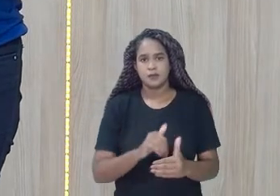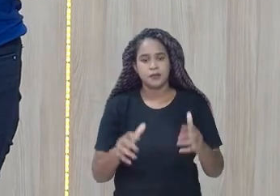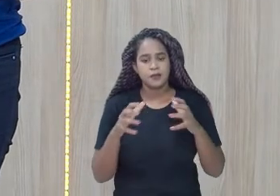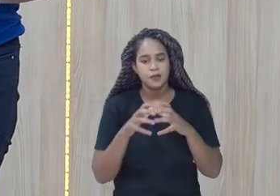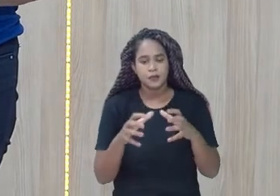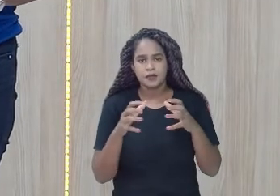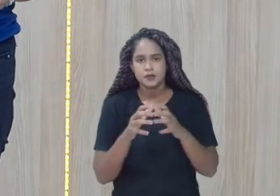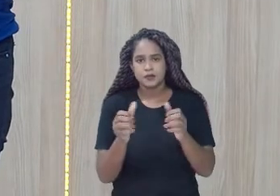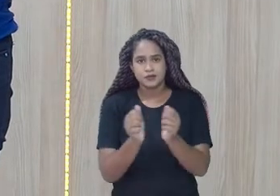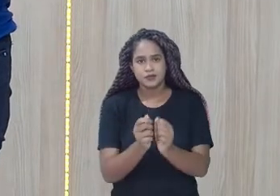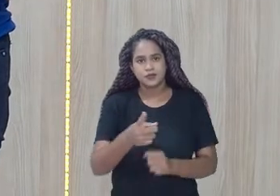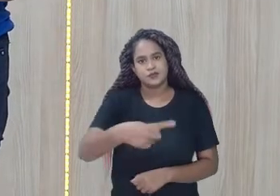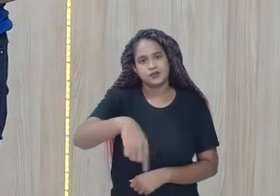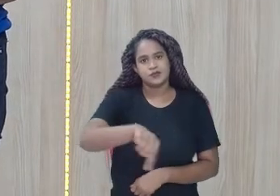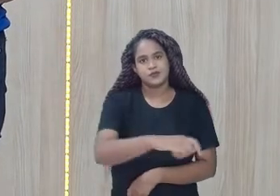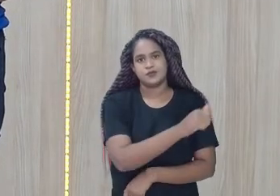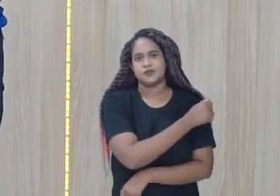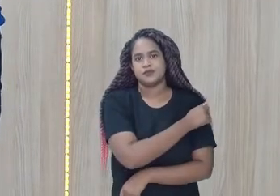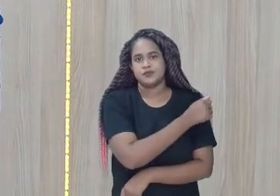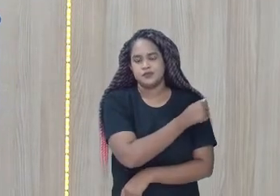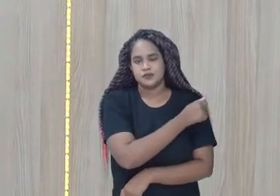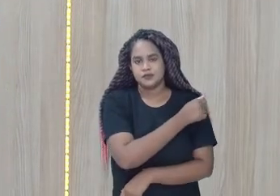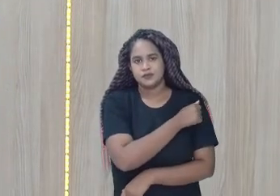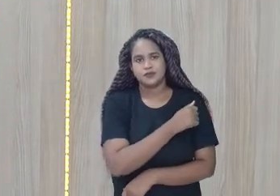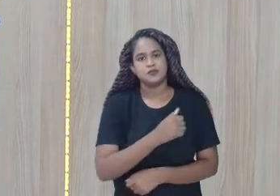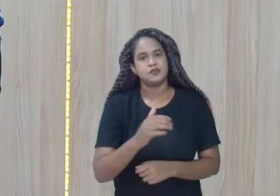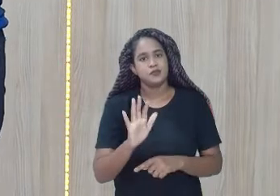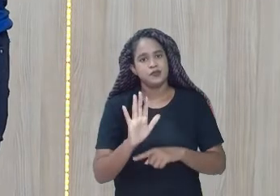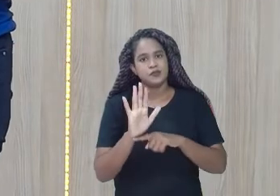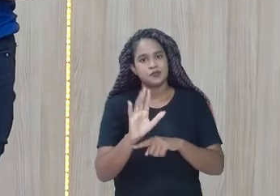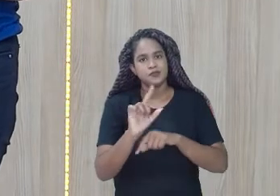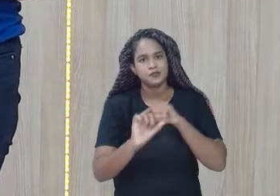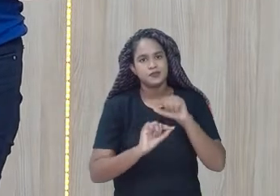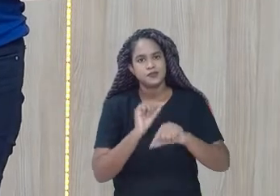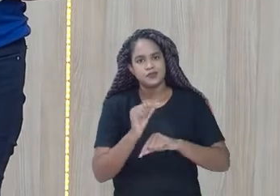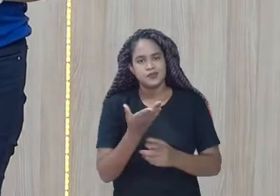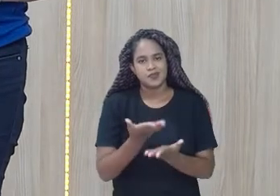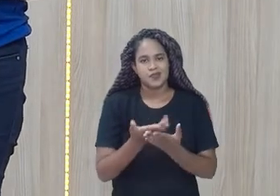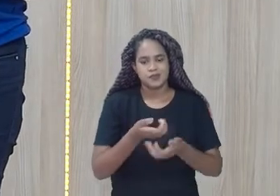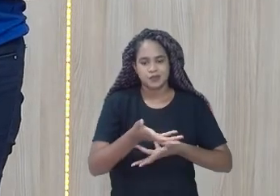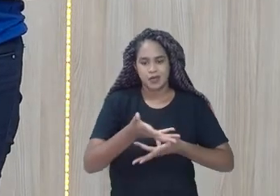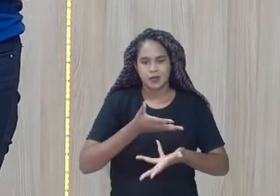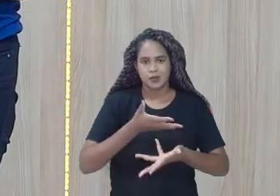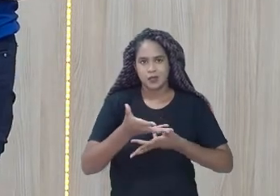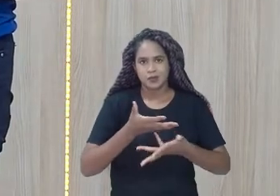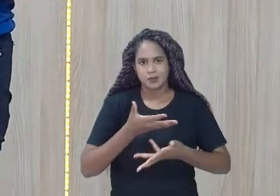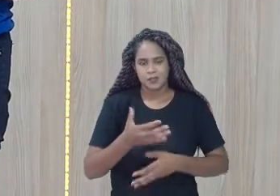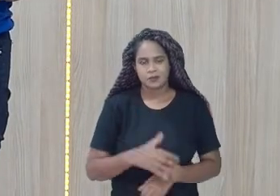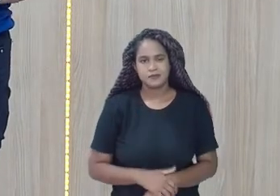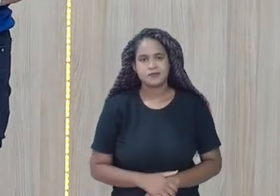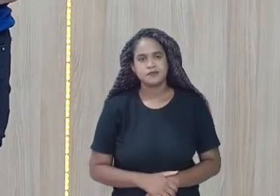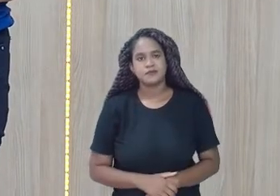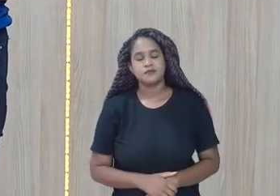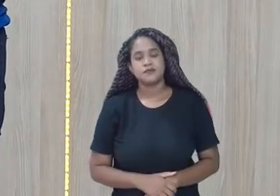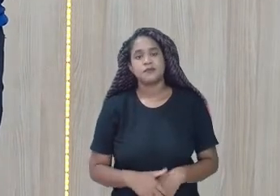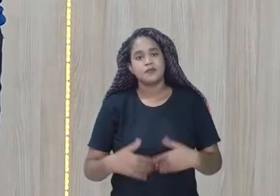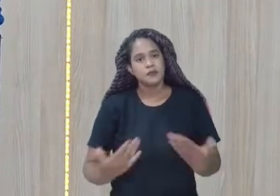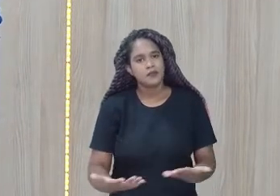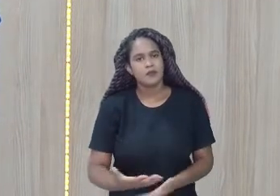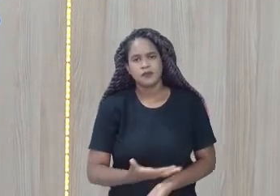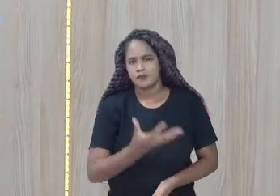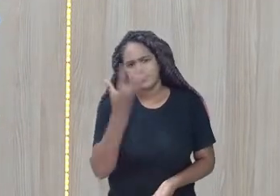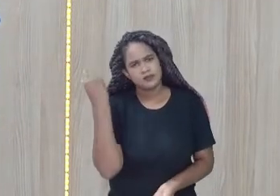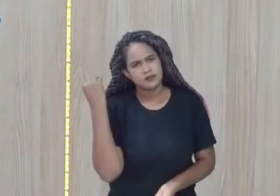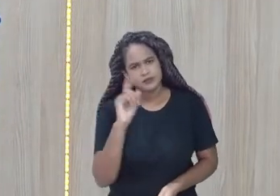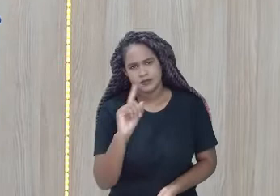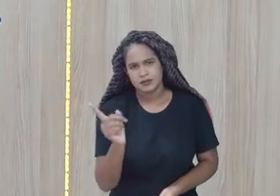juntamente com vocês, que fazem a nossa aula ser mais dinâmica e ter mais interação. Então, não esqueçam de baixar